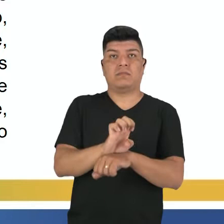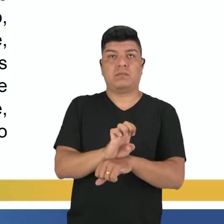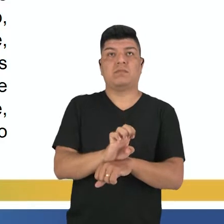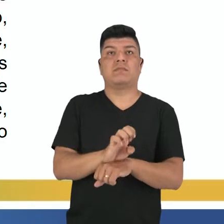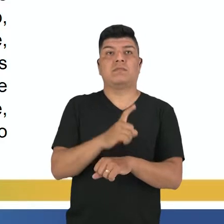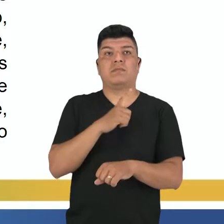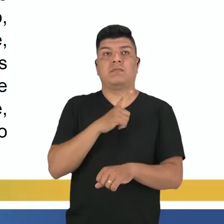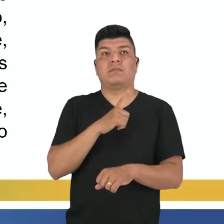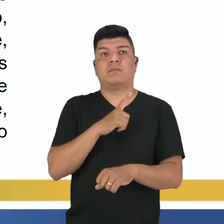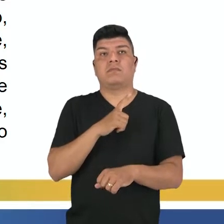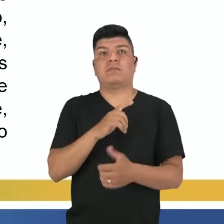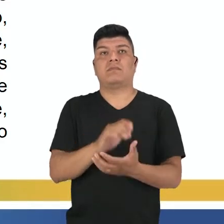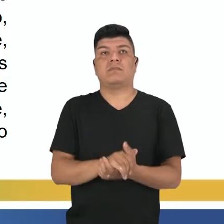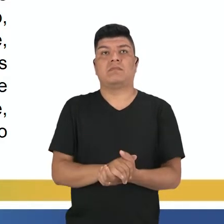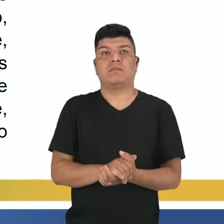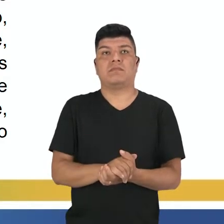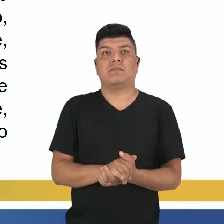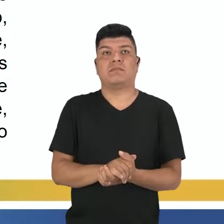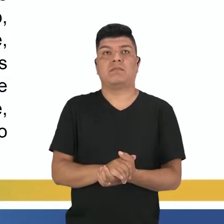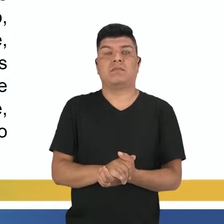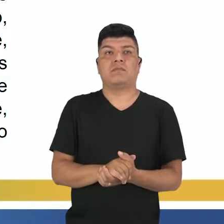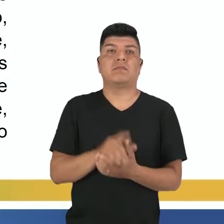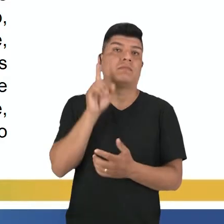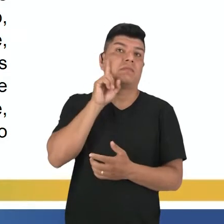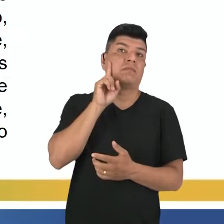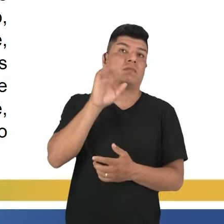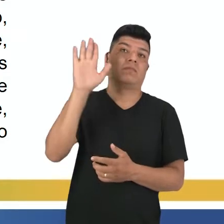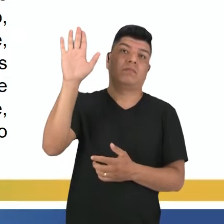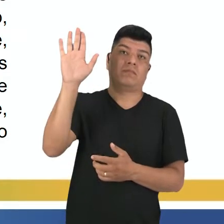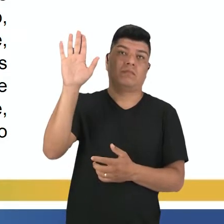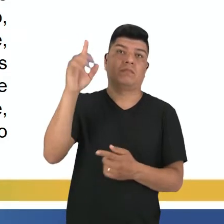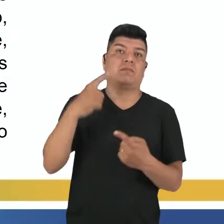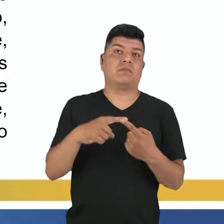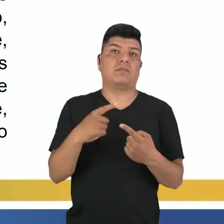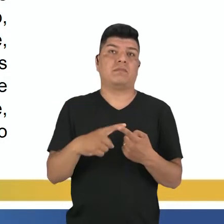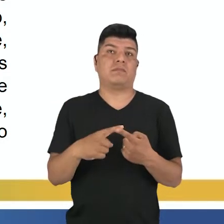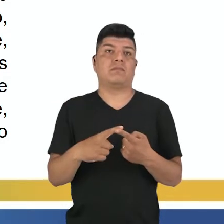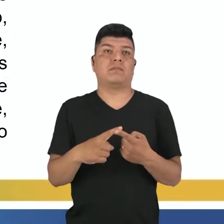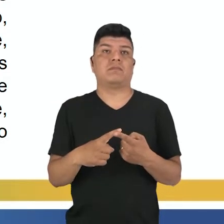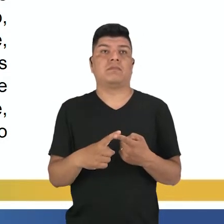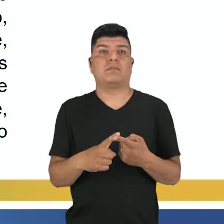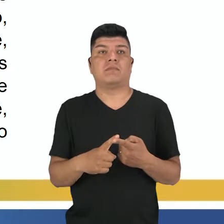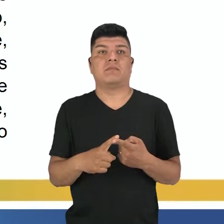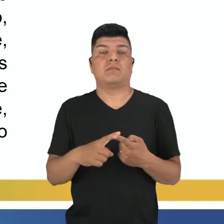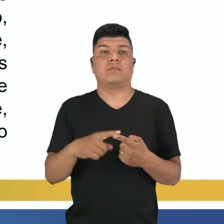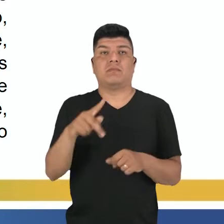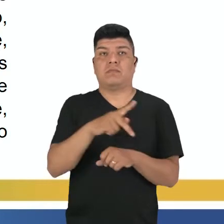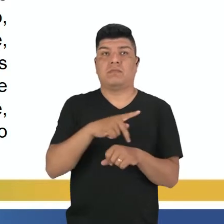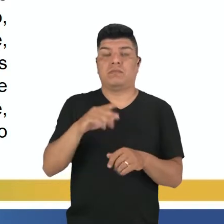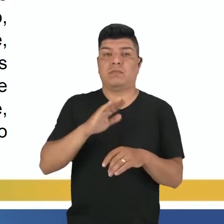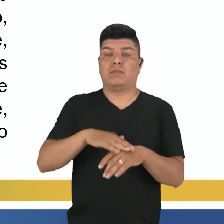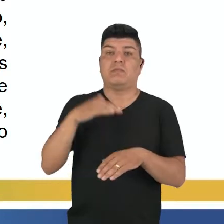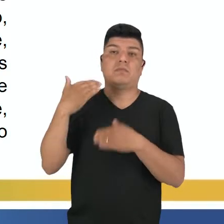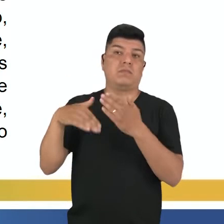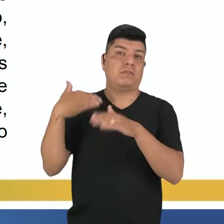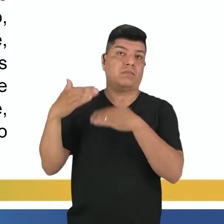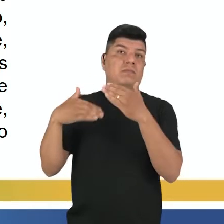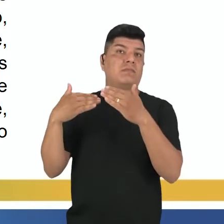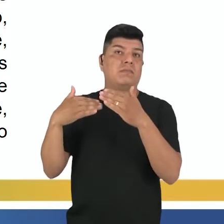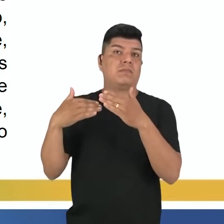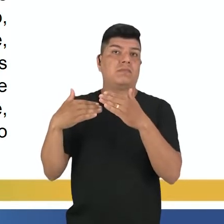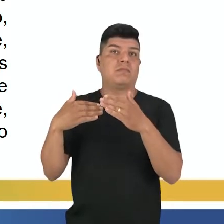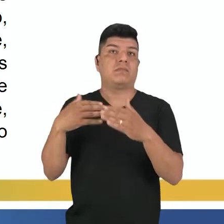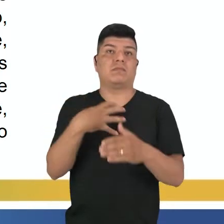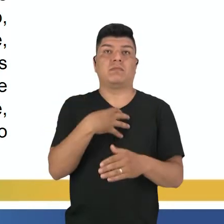porém a gente cita alguns lá nos Estados Unidos, né? Por quê? Porque os Estados Unidos? Porque ele é o país mais desenvolvido e